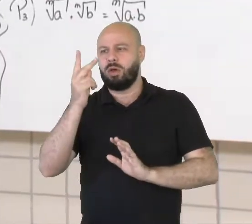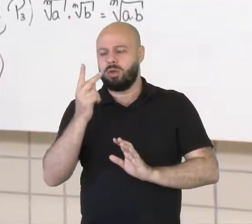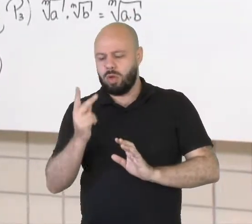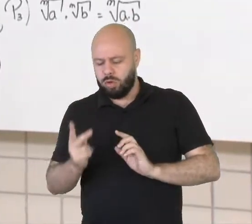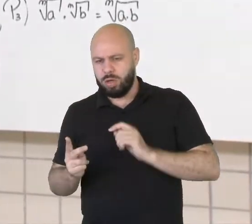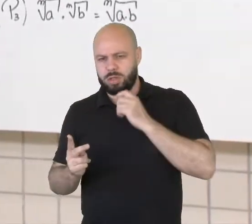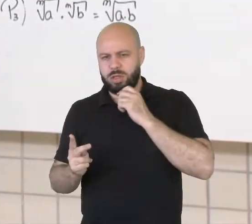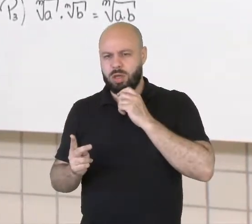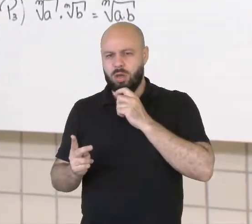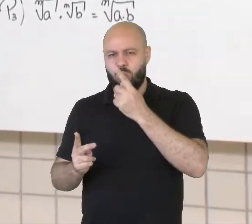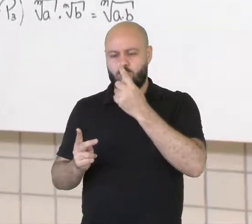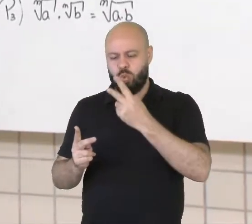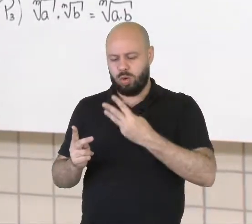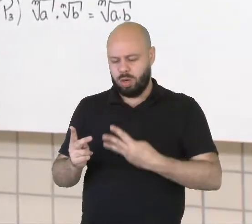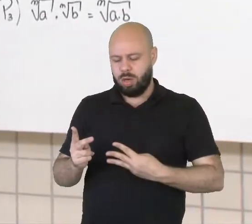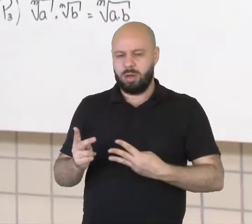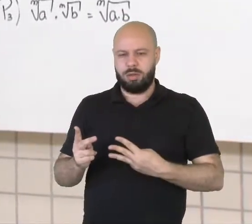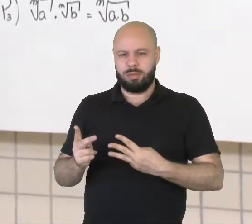anotar